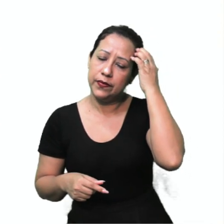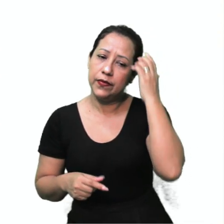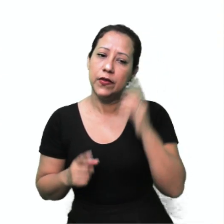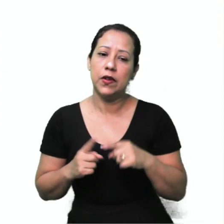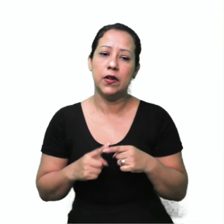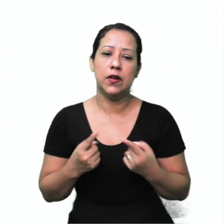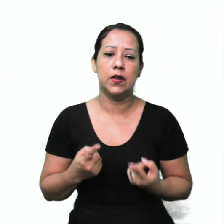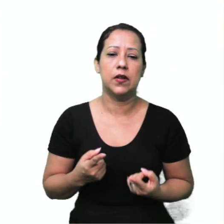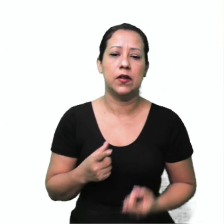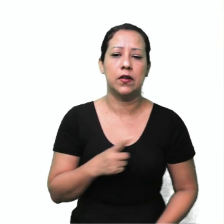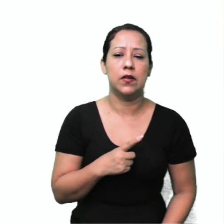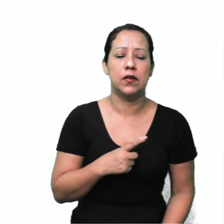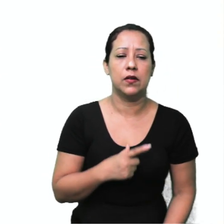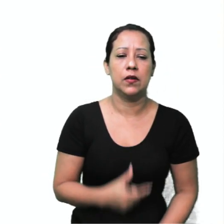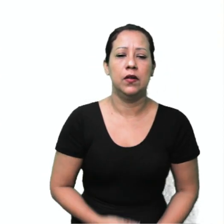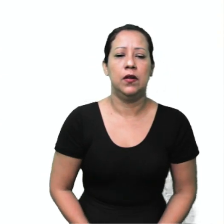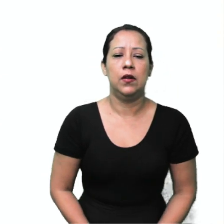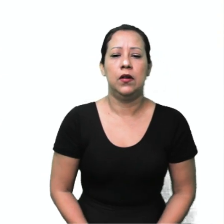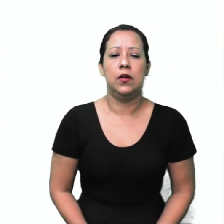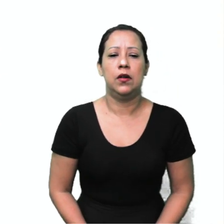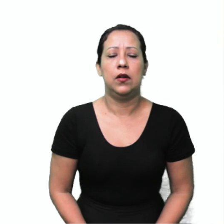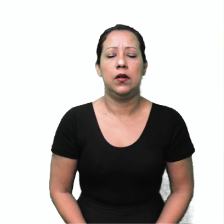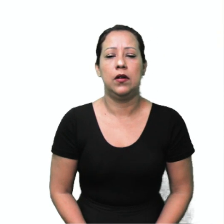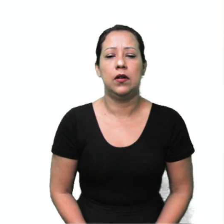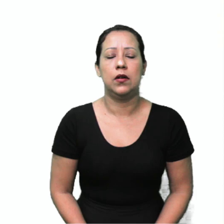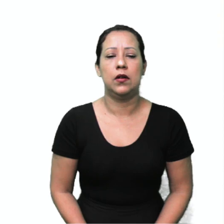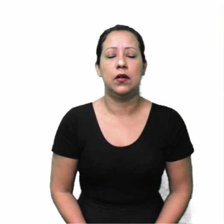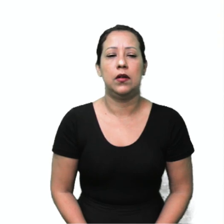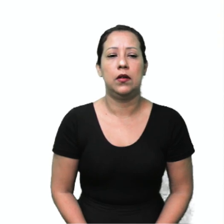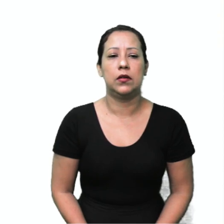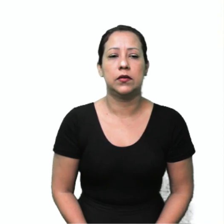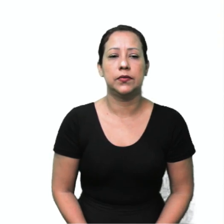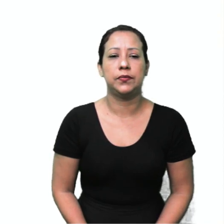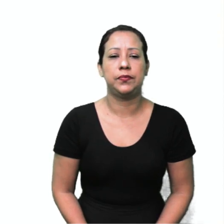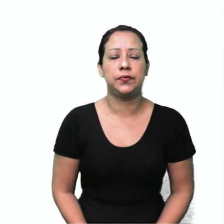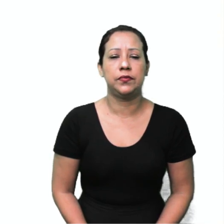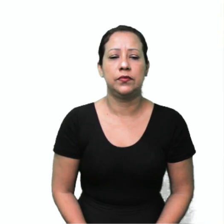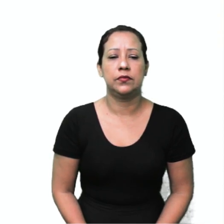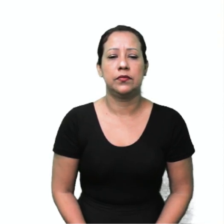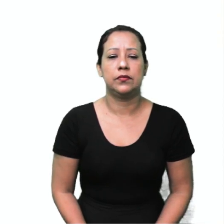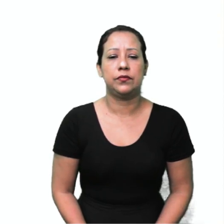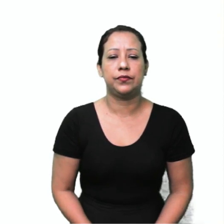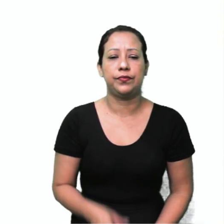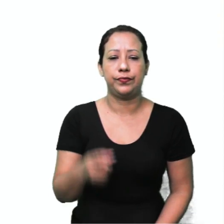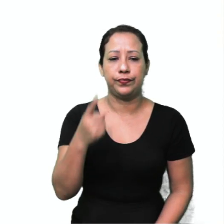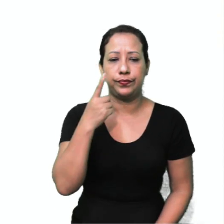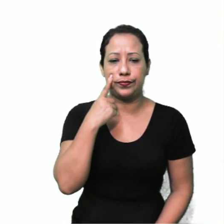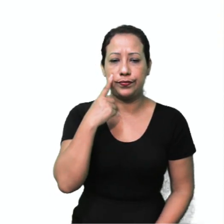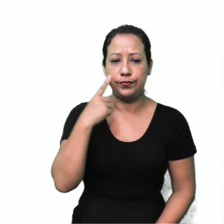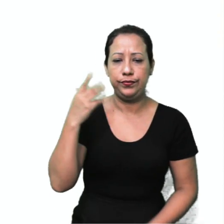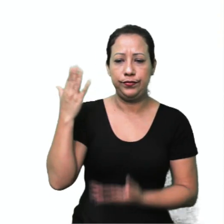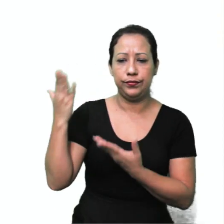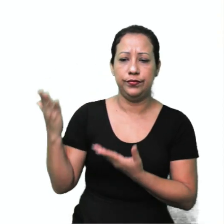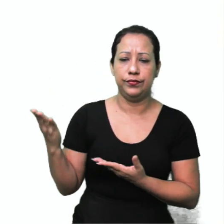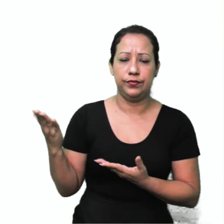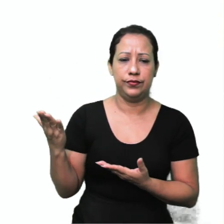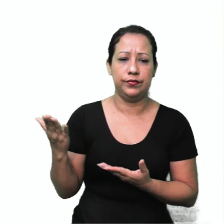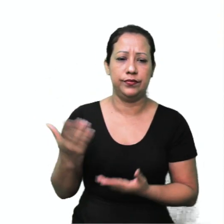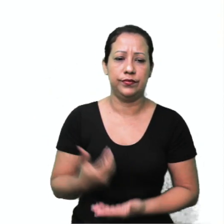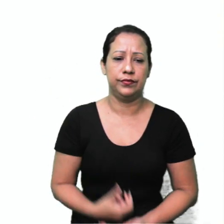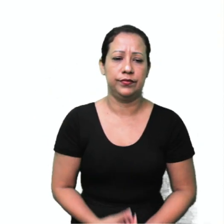lugar para uma postura mais rígida e preconceituosa. Veja aí a seleção da